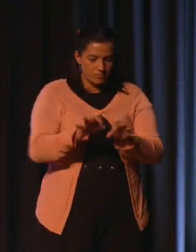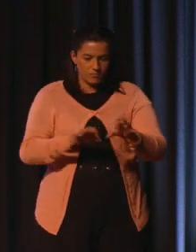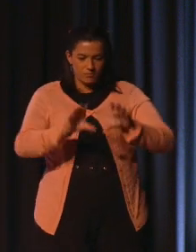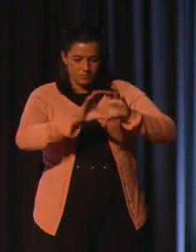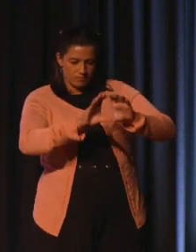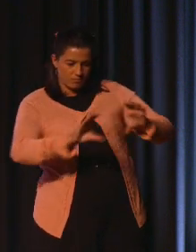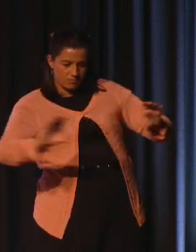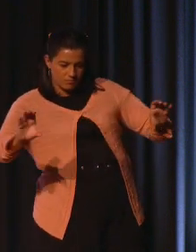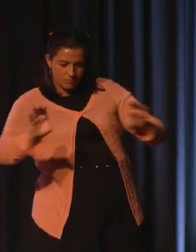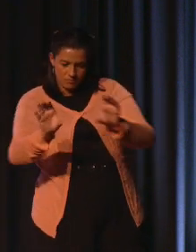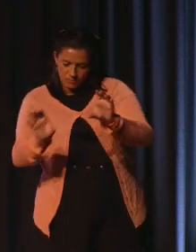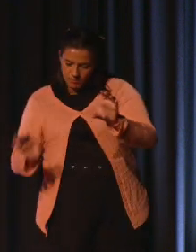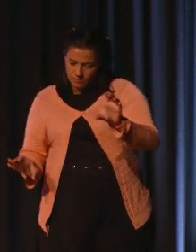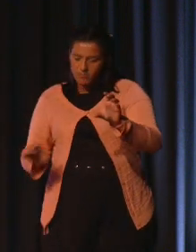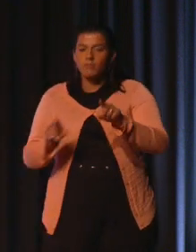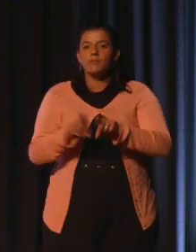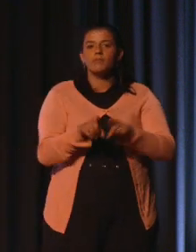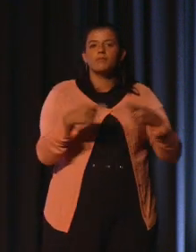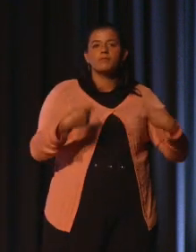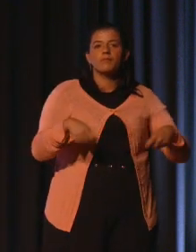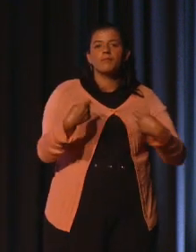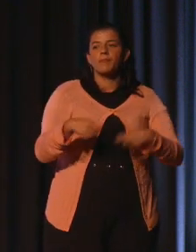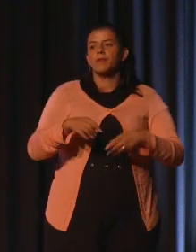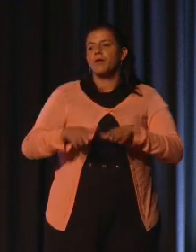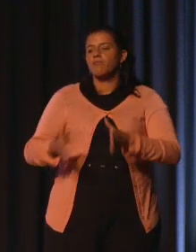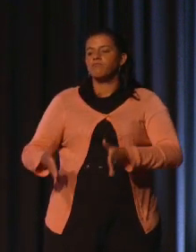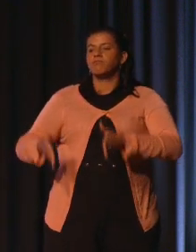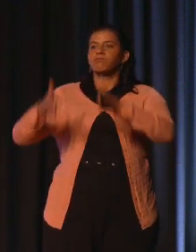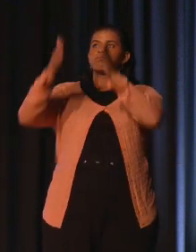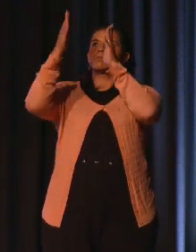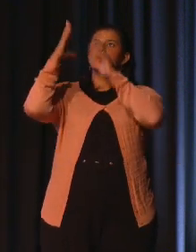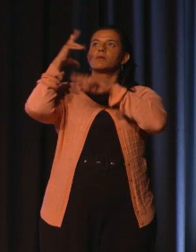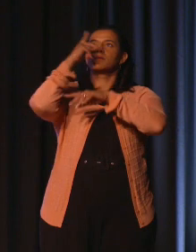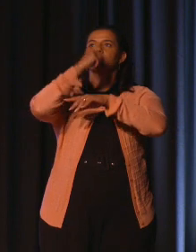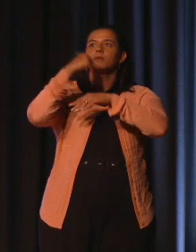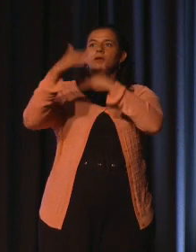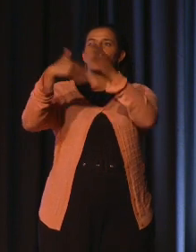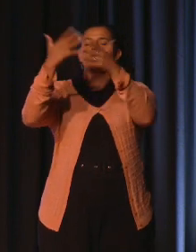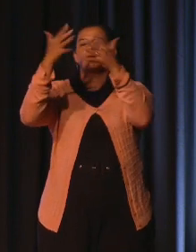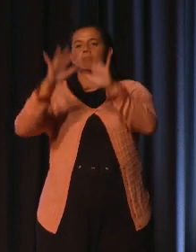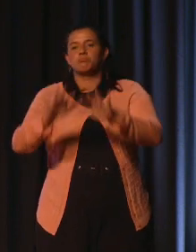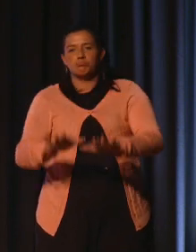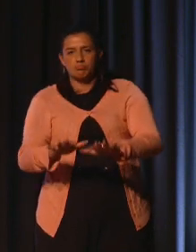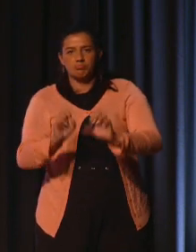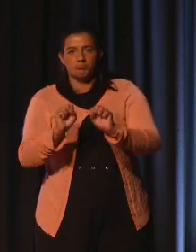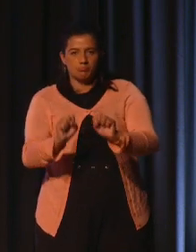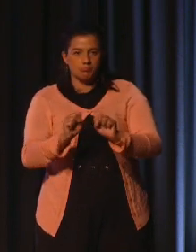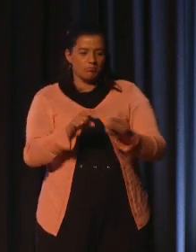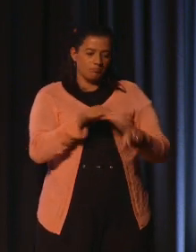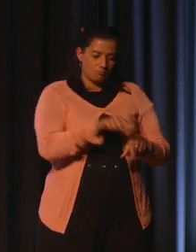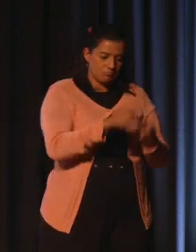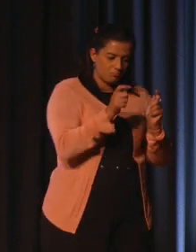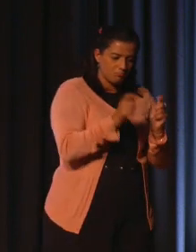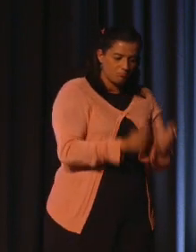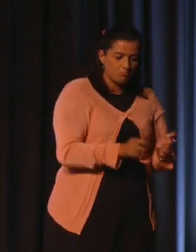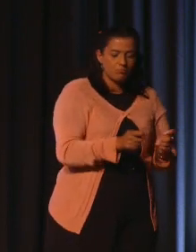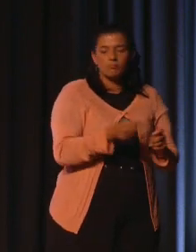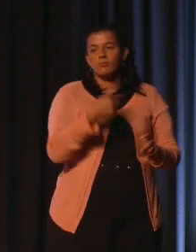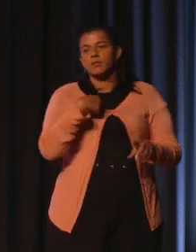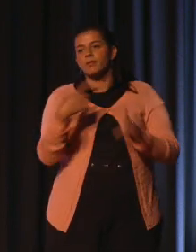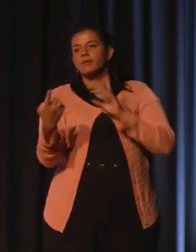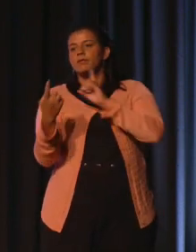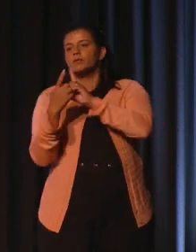não adianta nada construir um prédio lindo, porque ele pode cair, né? Então, quando eu falo assim, eu vou fazer um